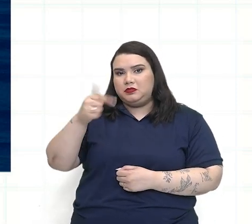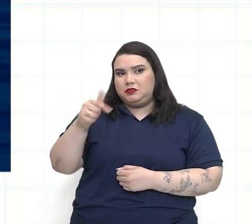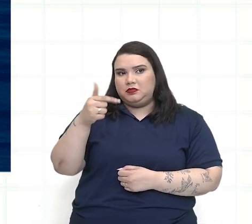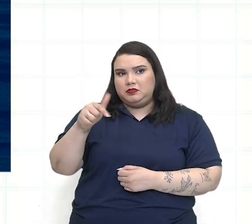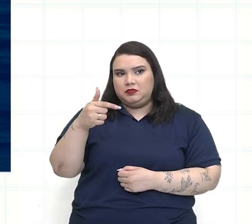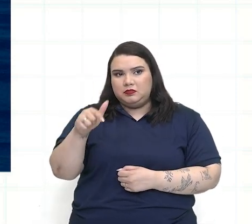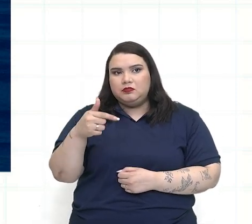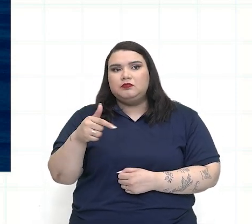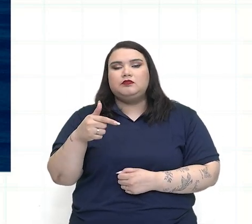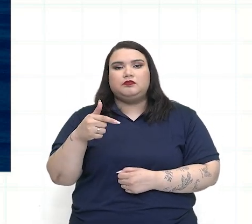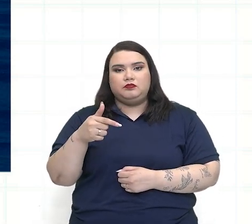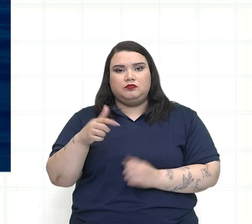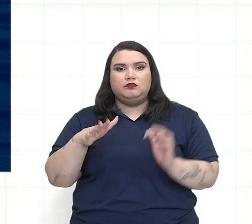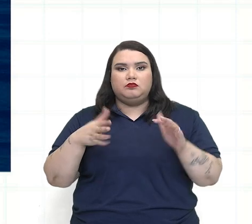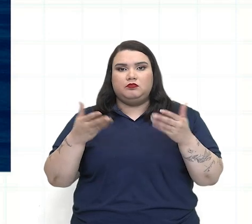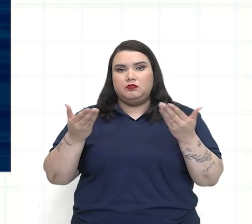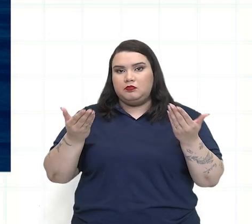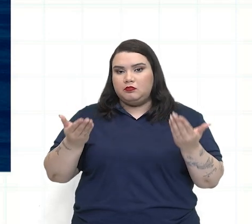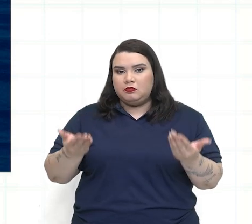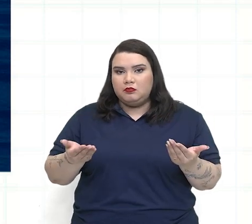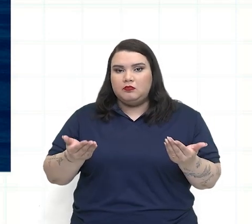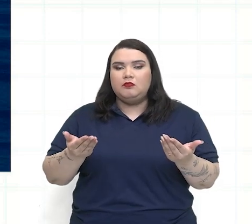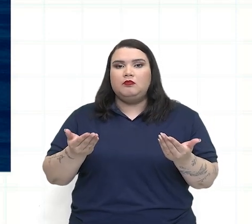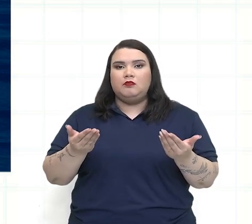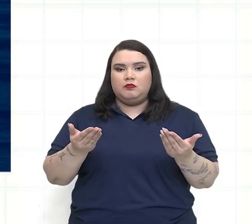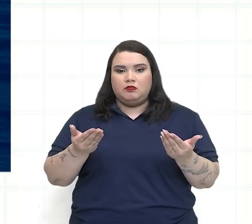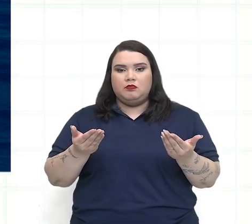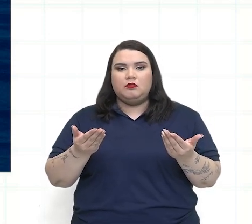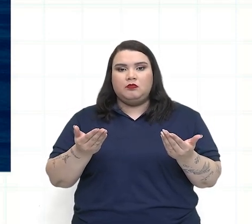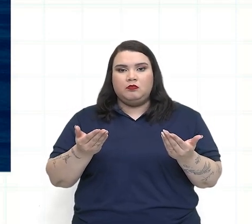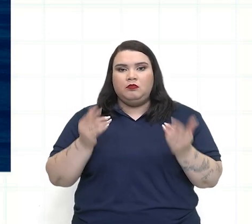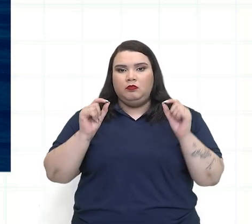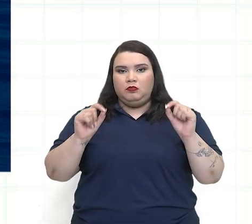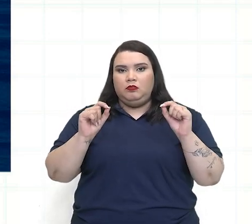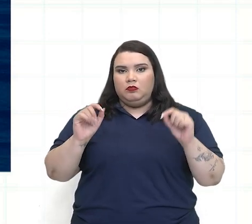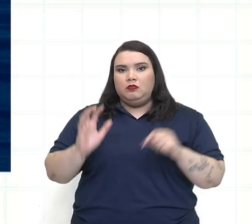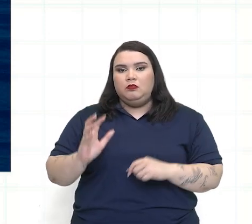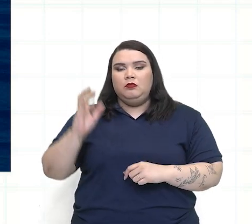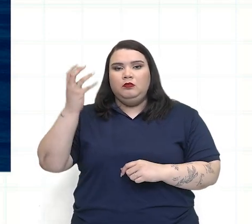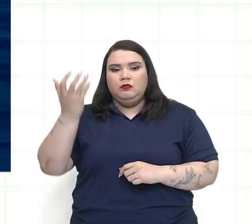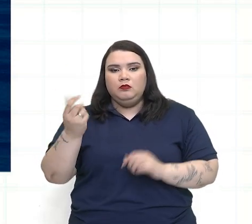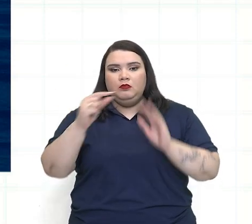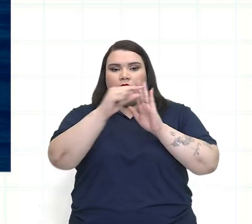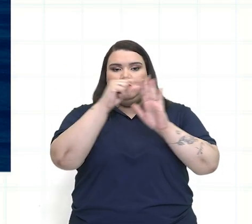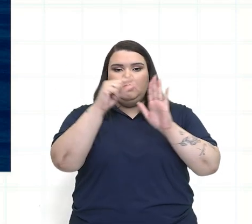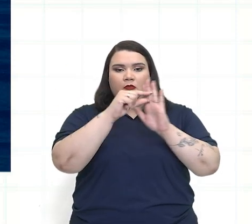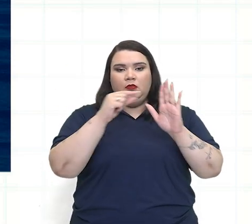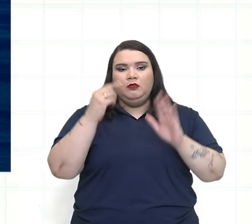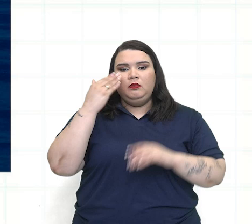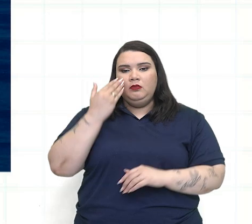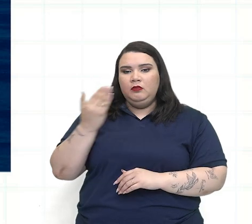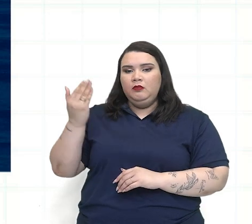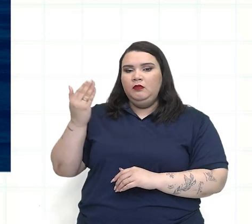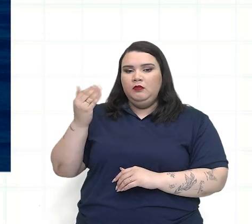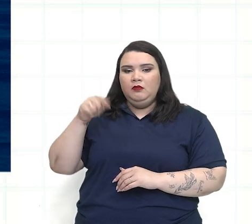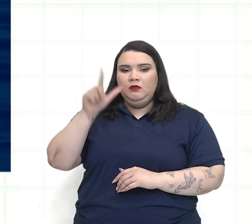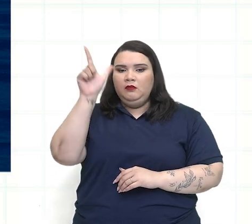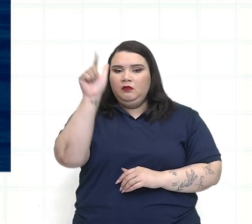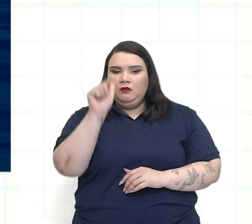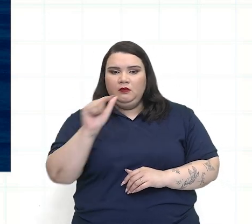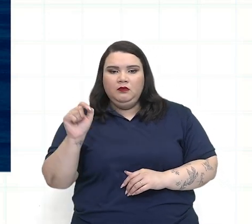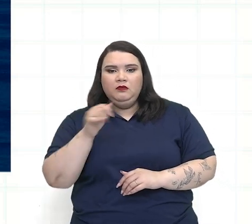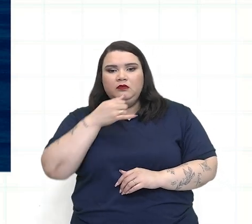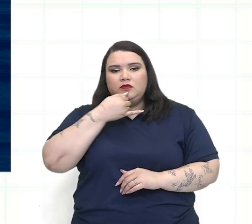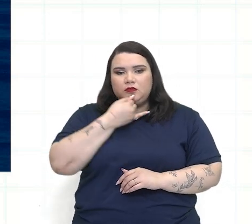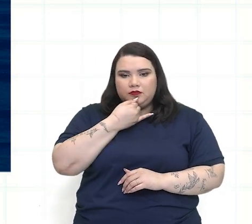coisa importante, né? E aí, o que acontece nos versos seguintes? A lua ficou tão